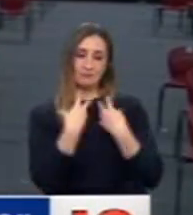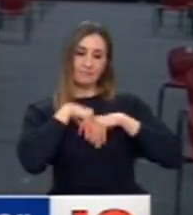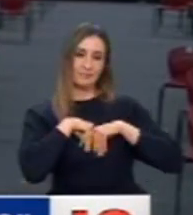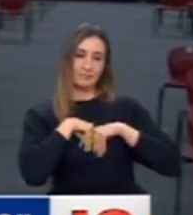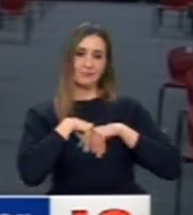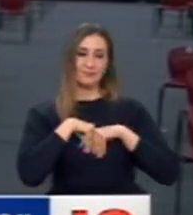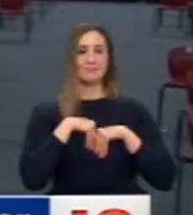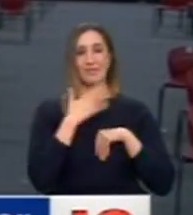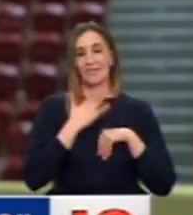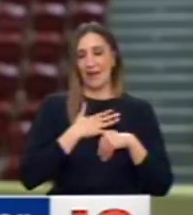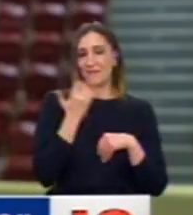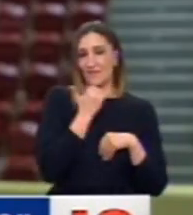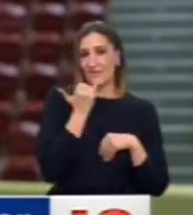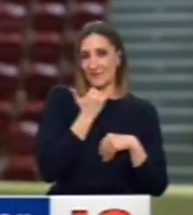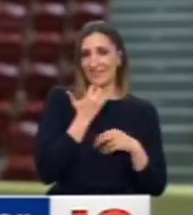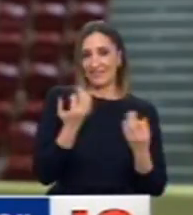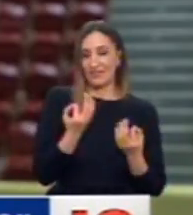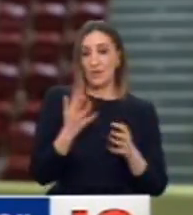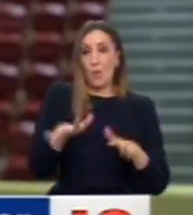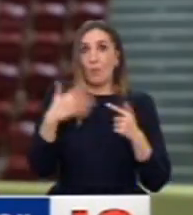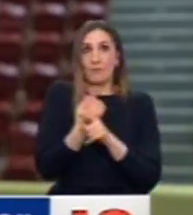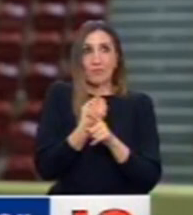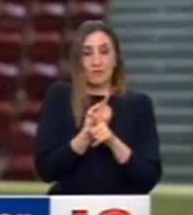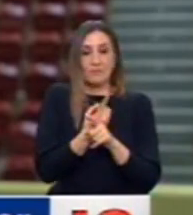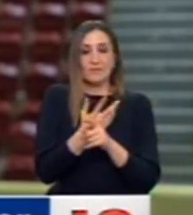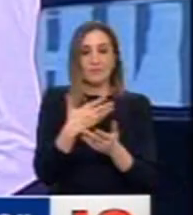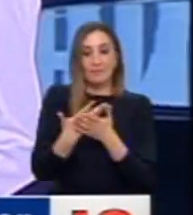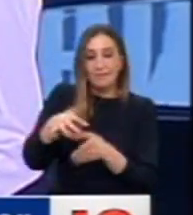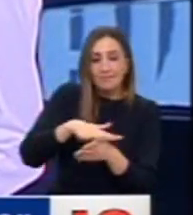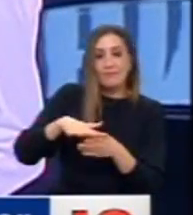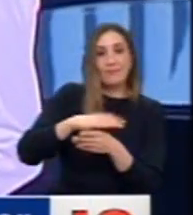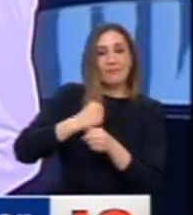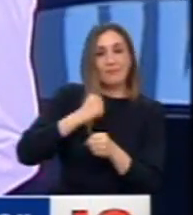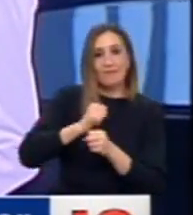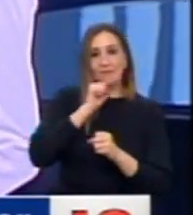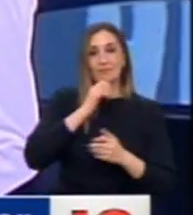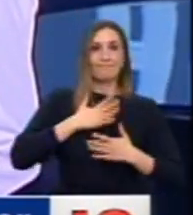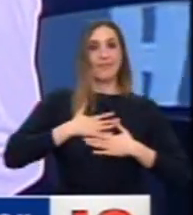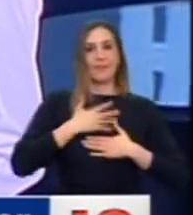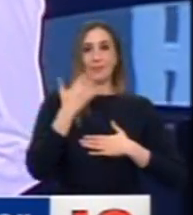uma artista feliz, no fundo, seja a fazer o que for, que seja na área.